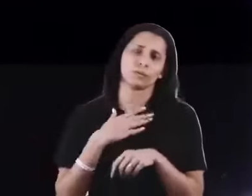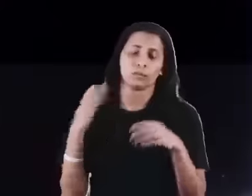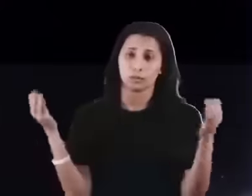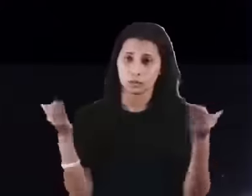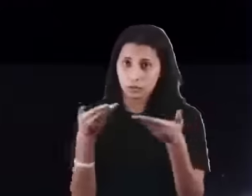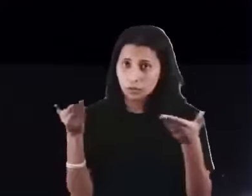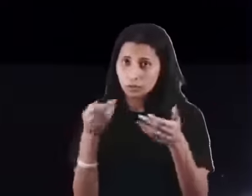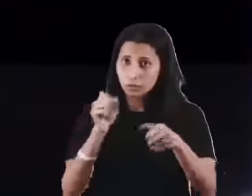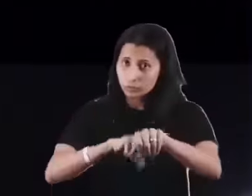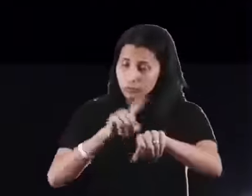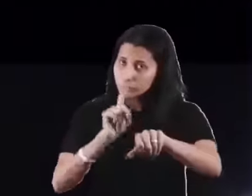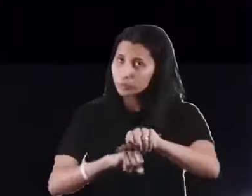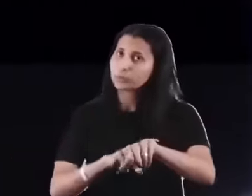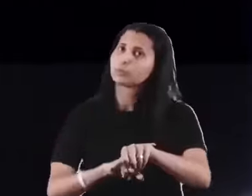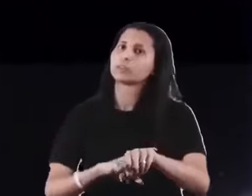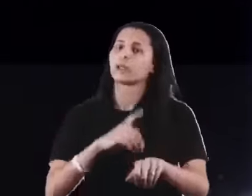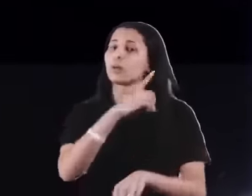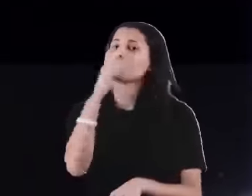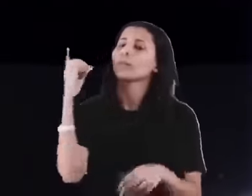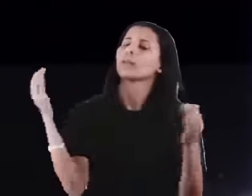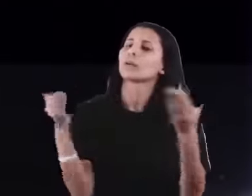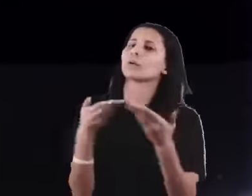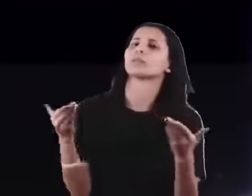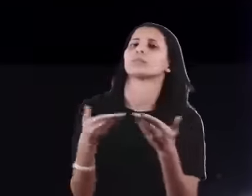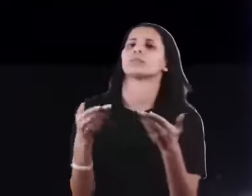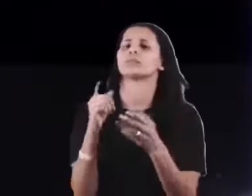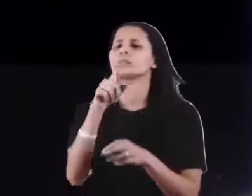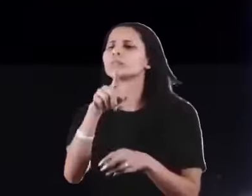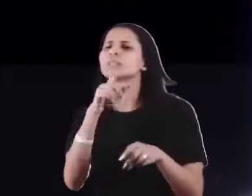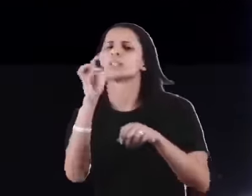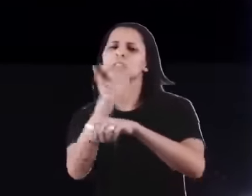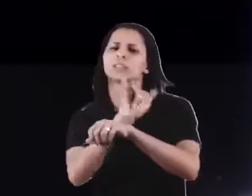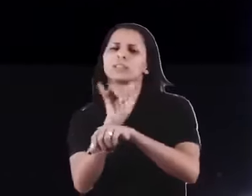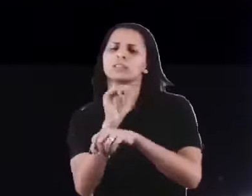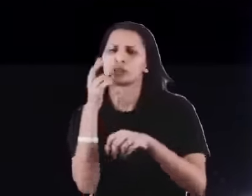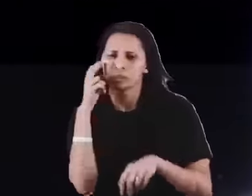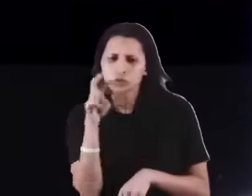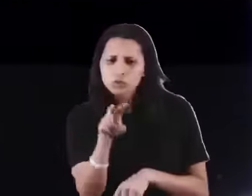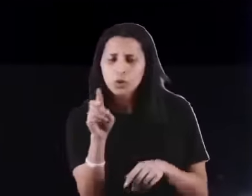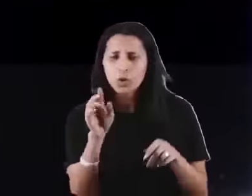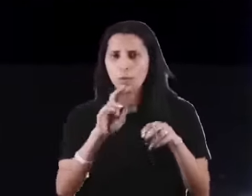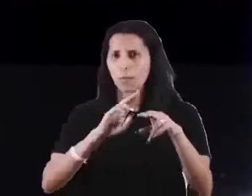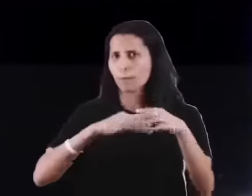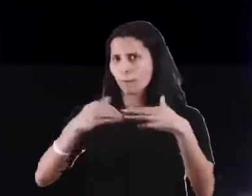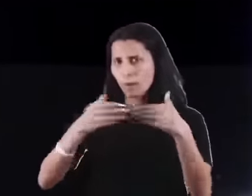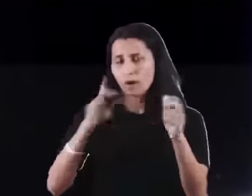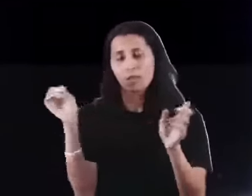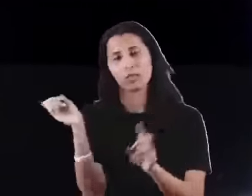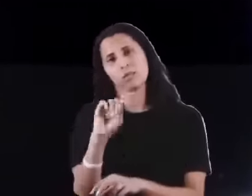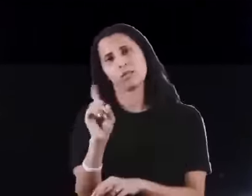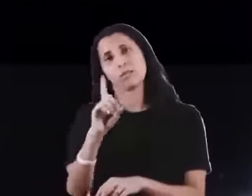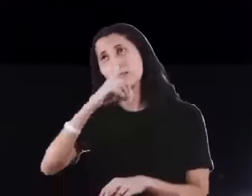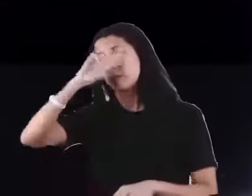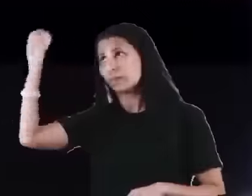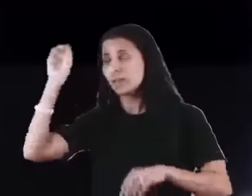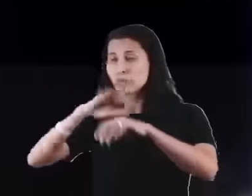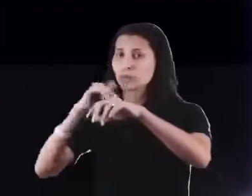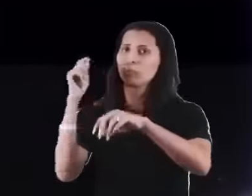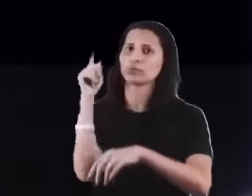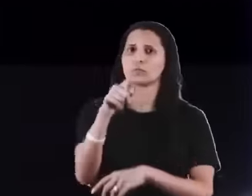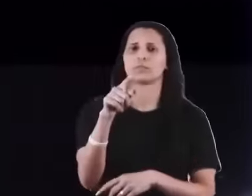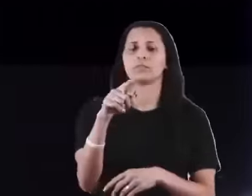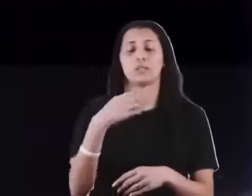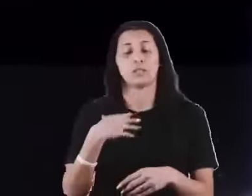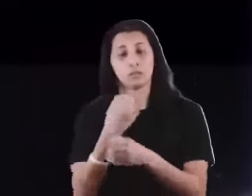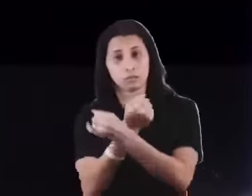não está nos assistindo por E você não está aqui por acaso que foi o próprio Deus que te atraiu eu vou contar de 1